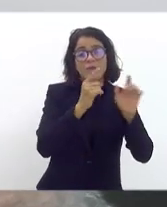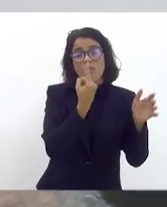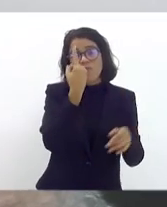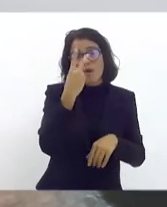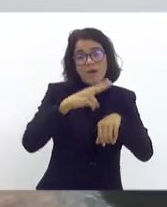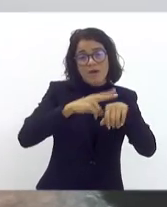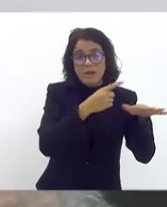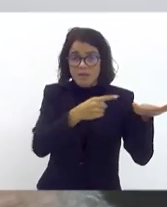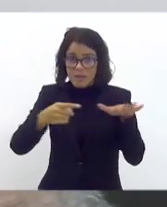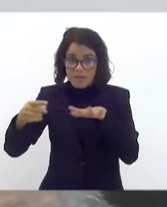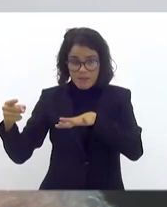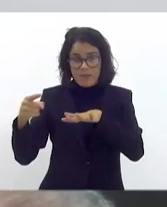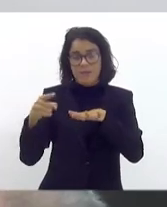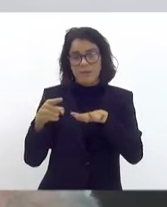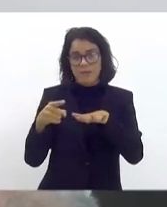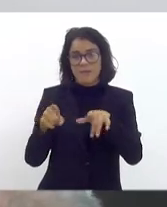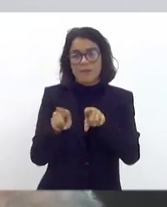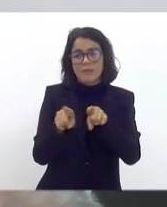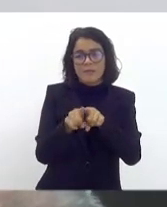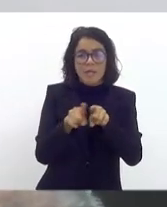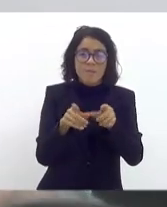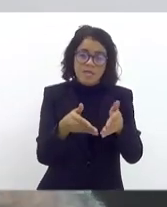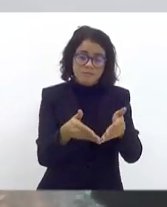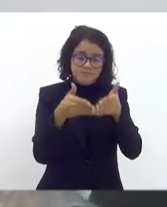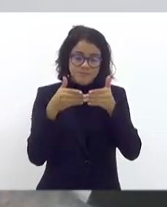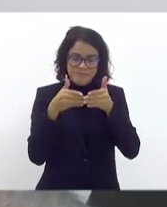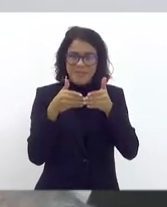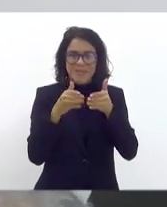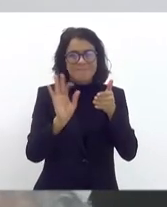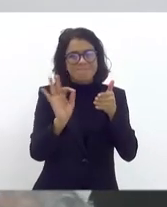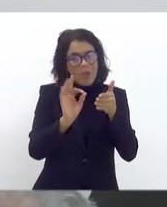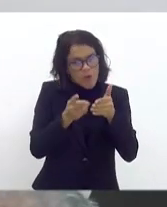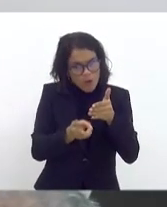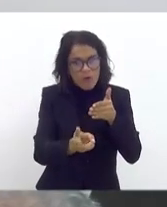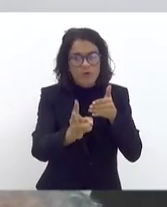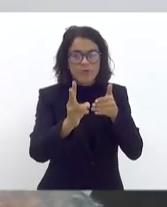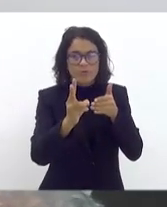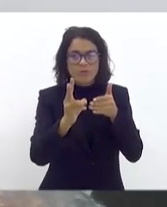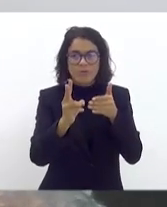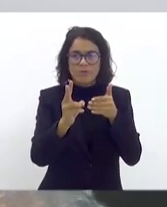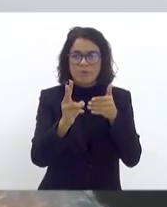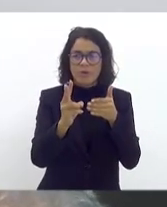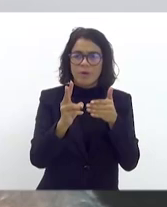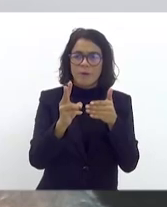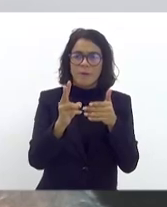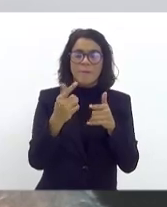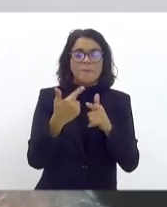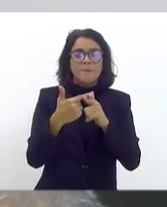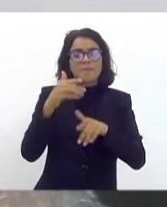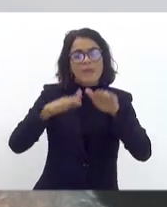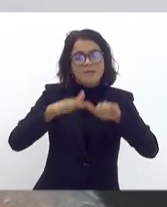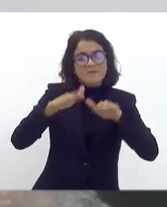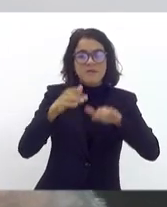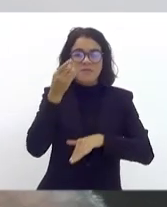não devia suspender o prazo durante o recesso, né? Porque sempre, né, os deputados ficam